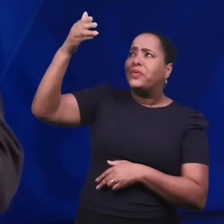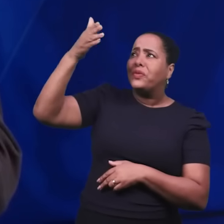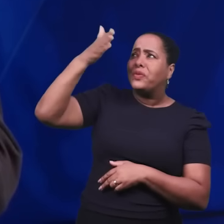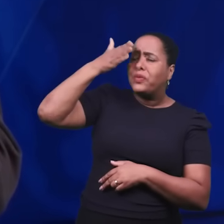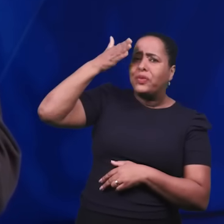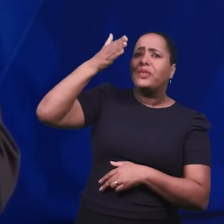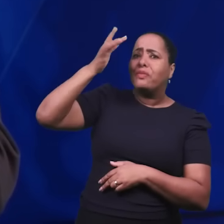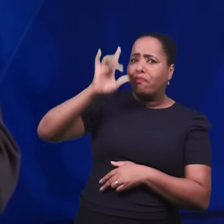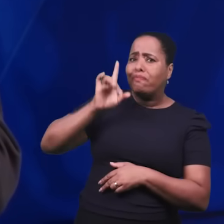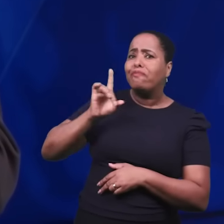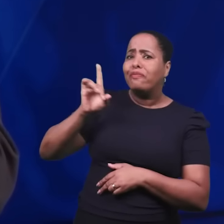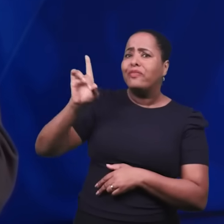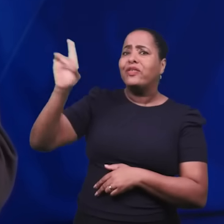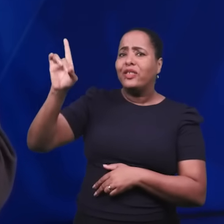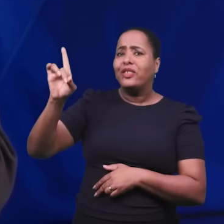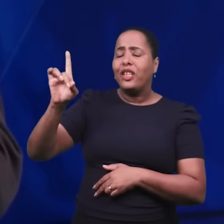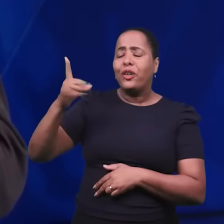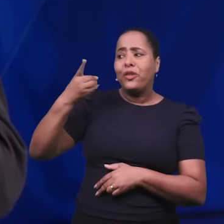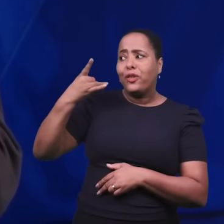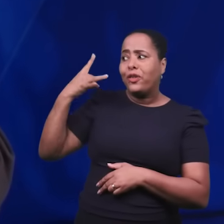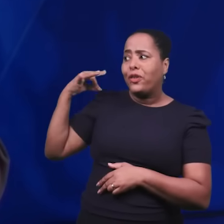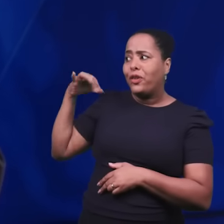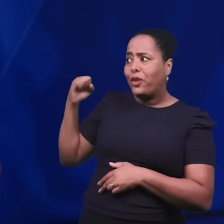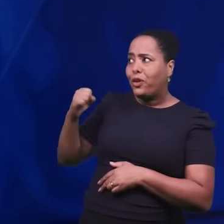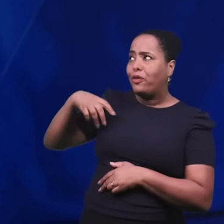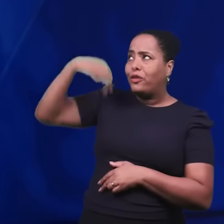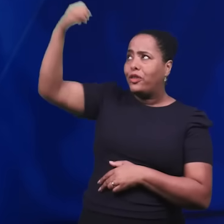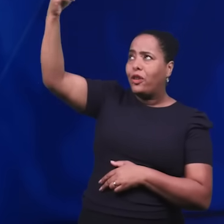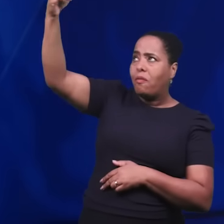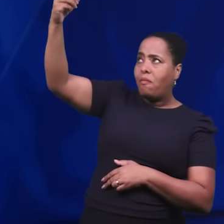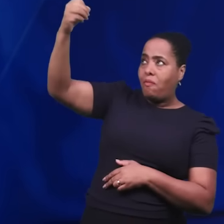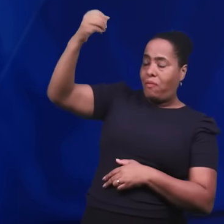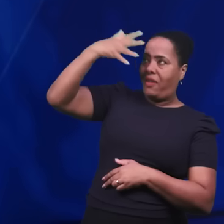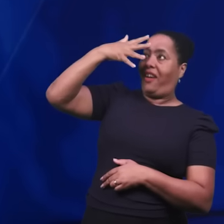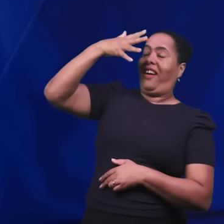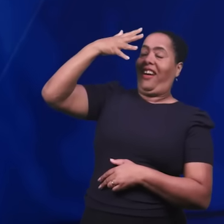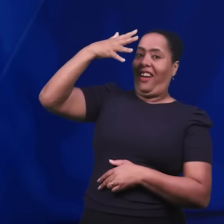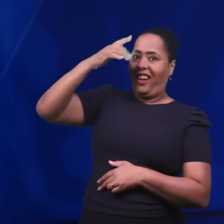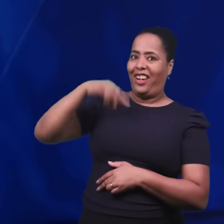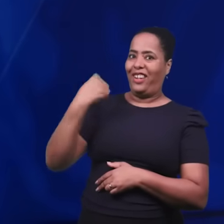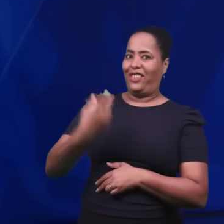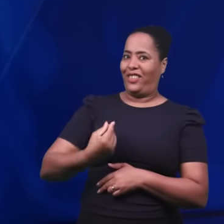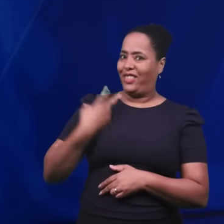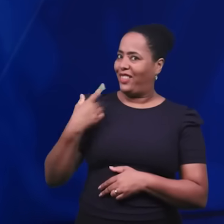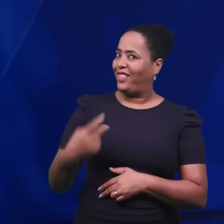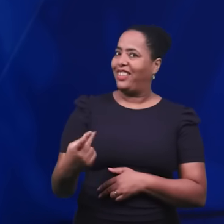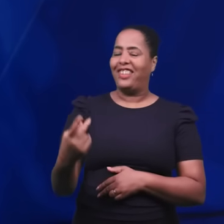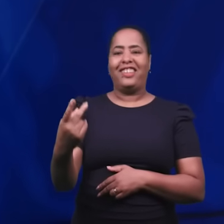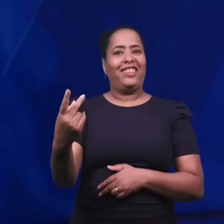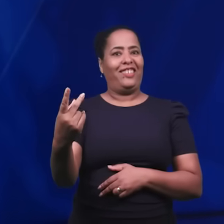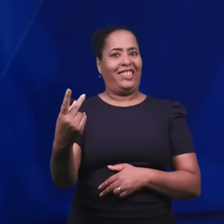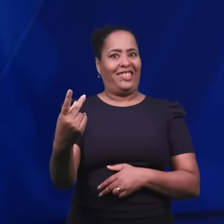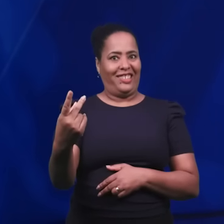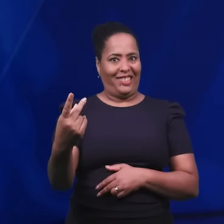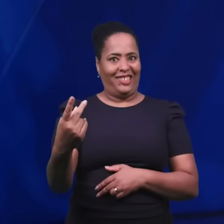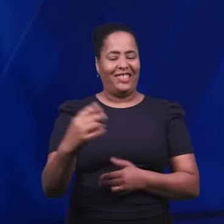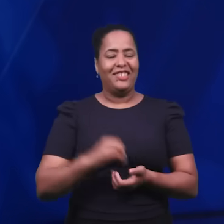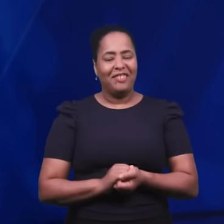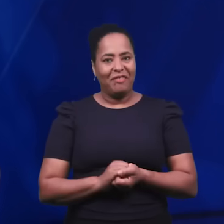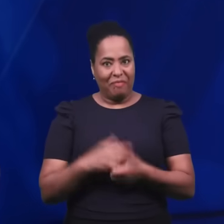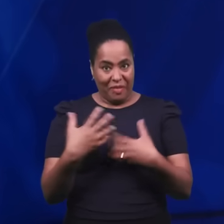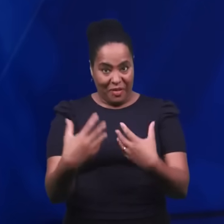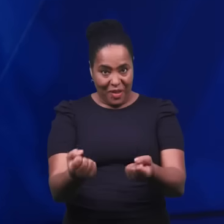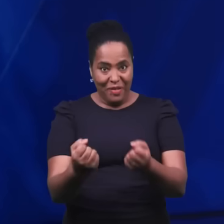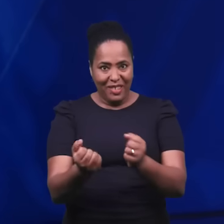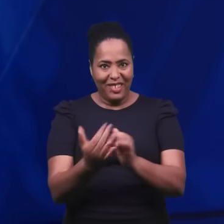luz que um dia se acendeu e que nunca vai se apagar, porque Ele é a luz eterna. Vamos glorificar por